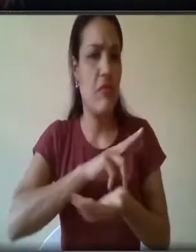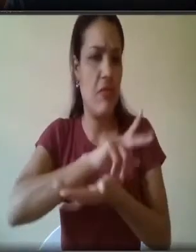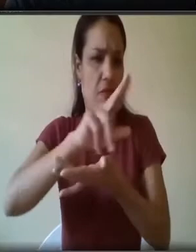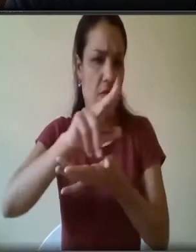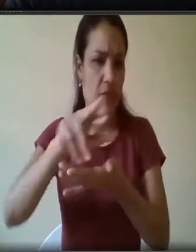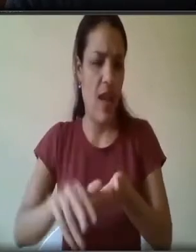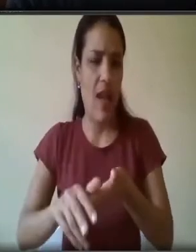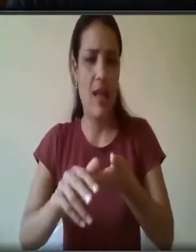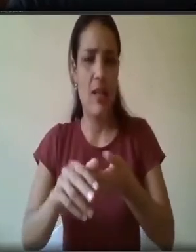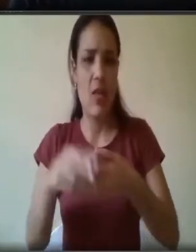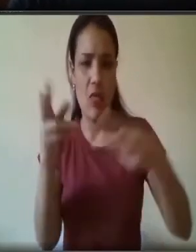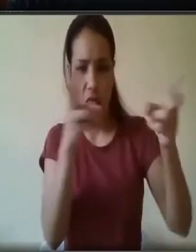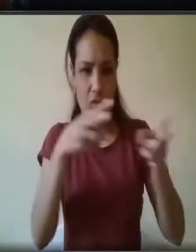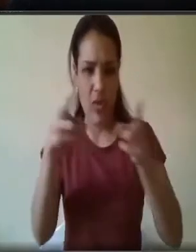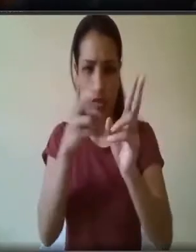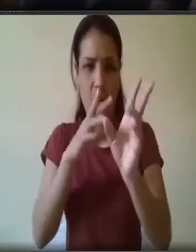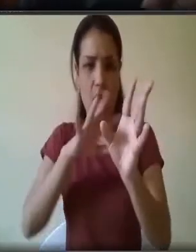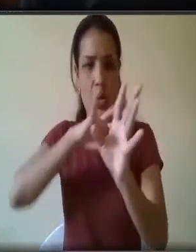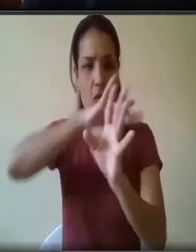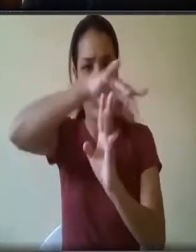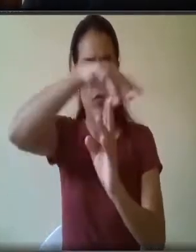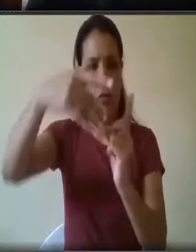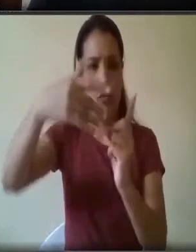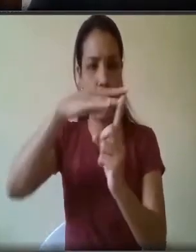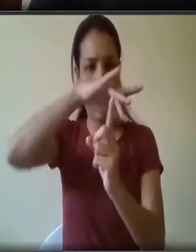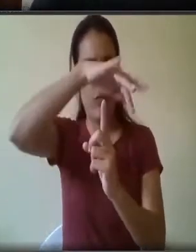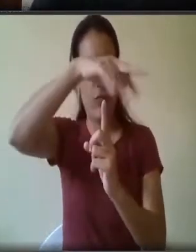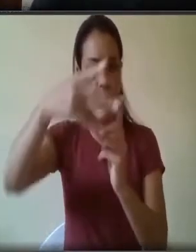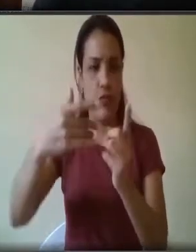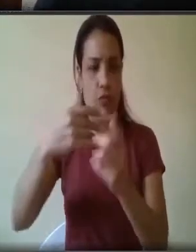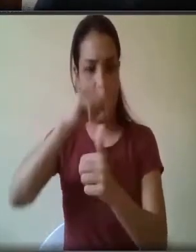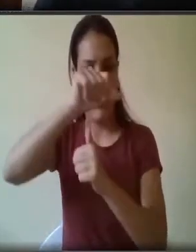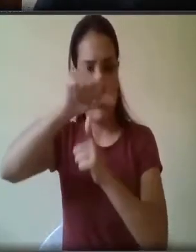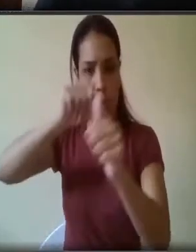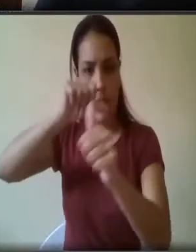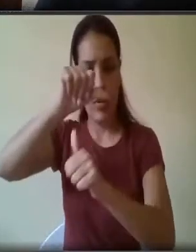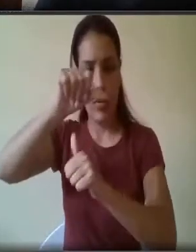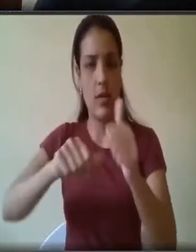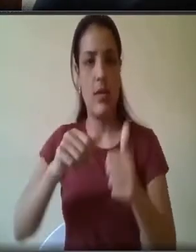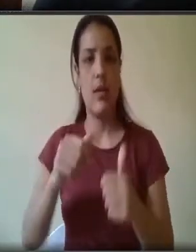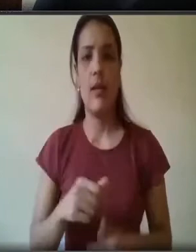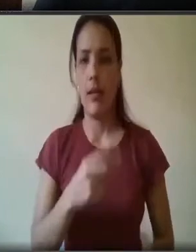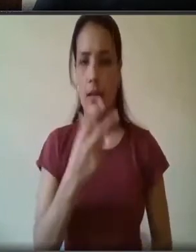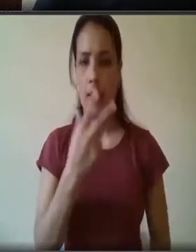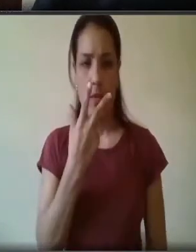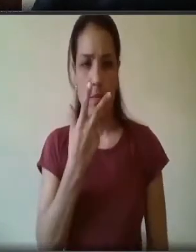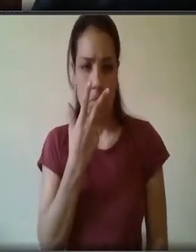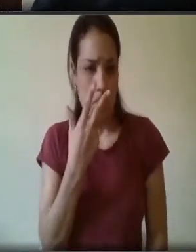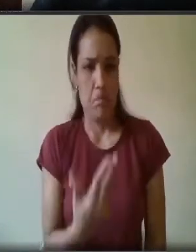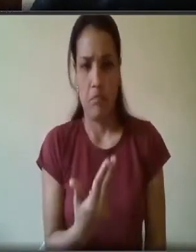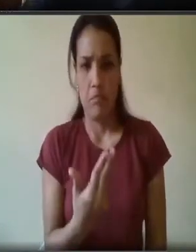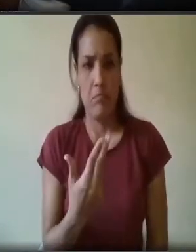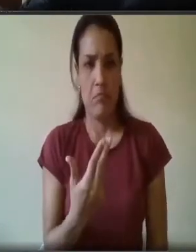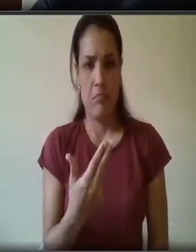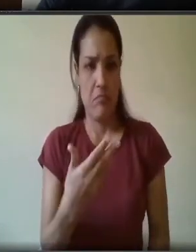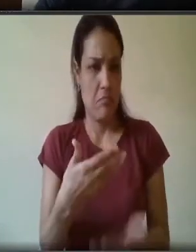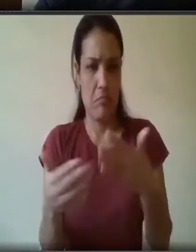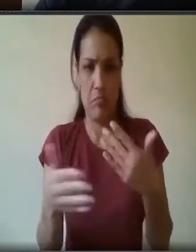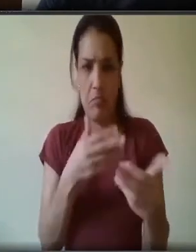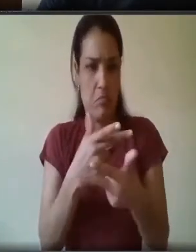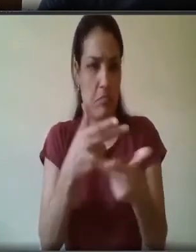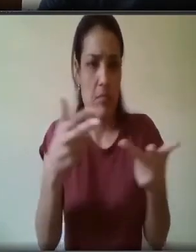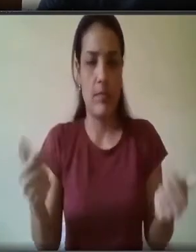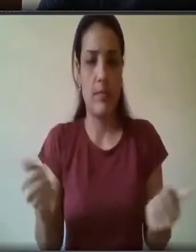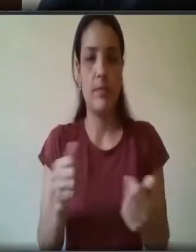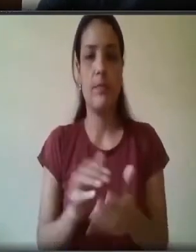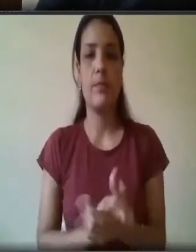tem que visitar esses lugares e conhecer. Eu coloquei essa daqui, né, só para exemplificar. Outra situação de que o vento